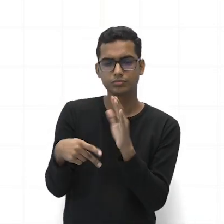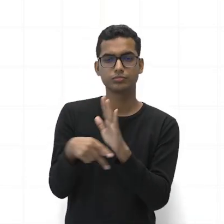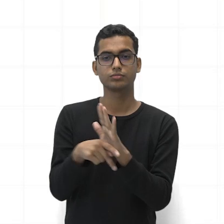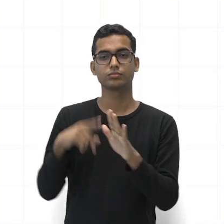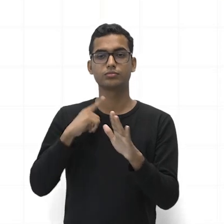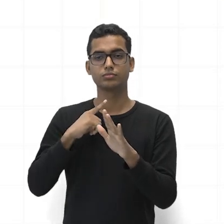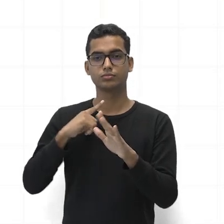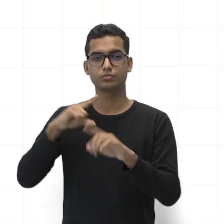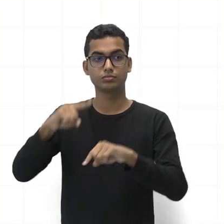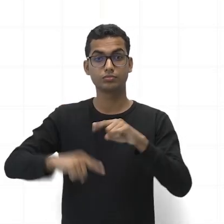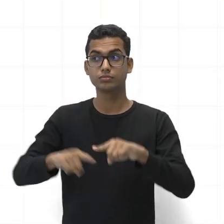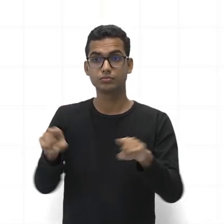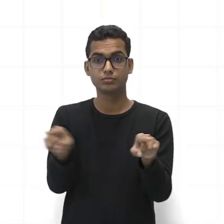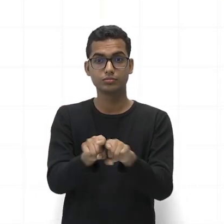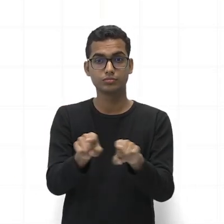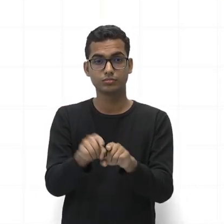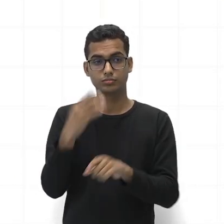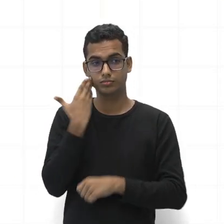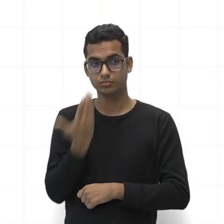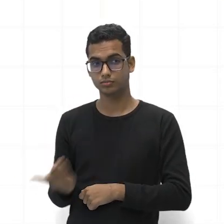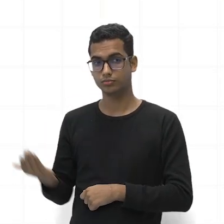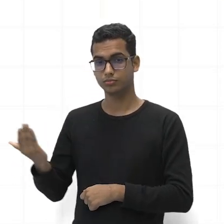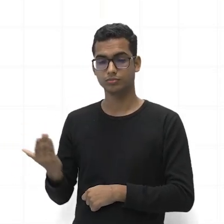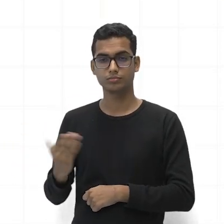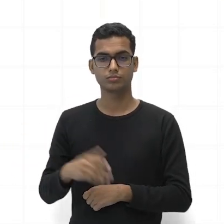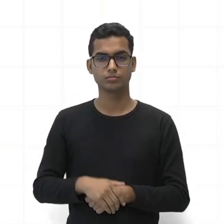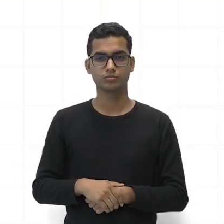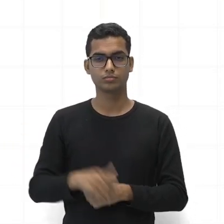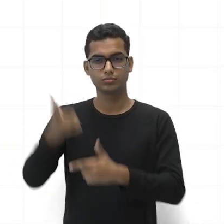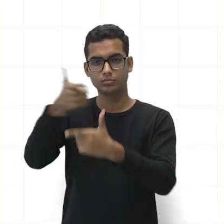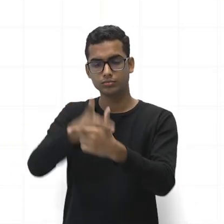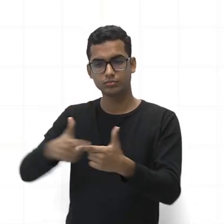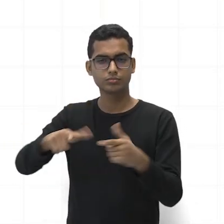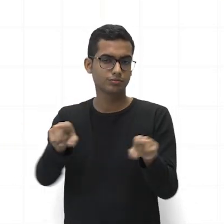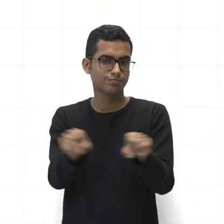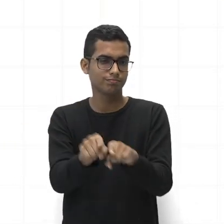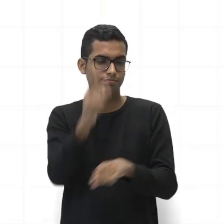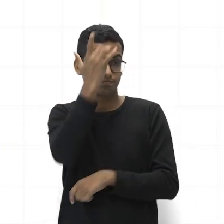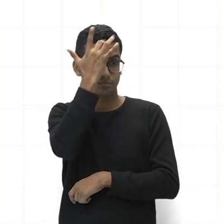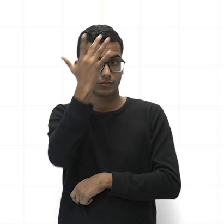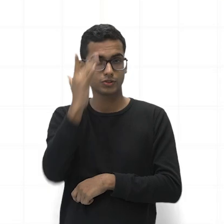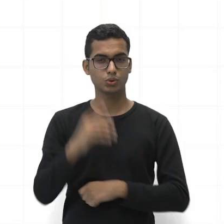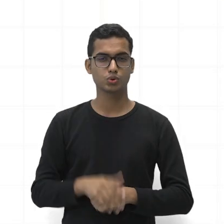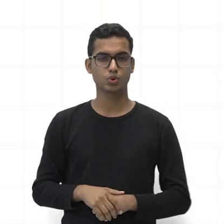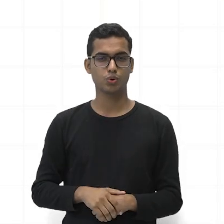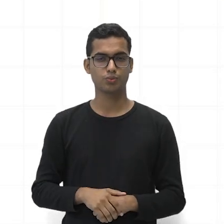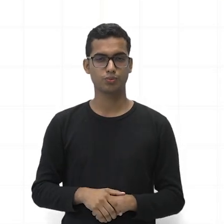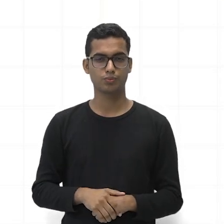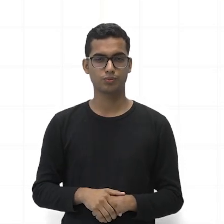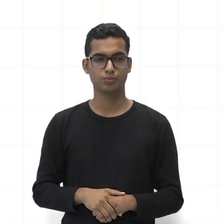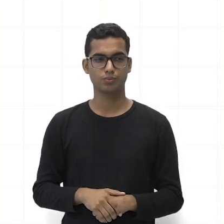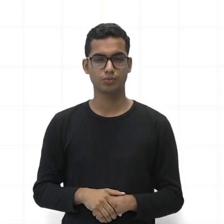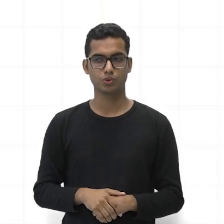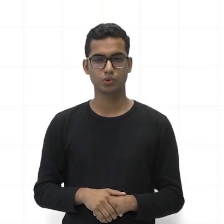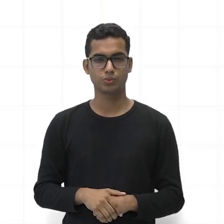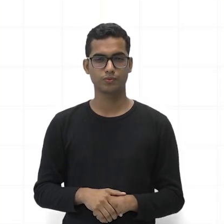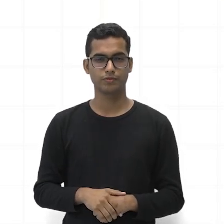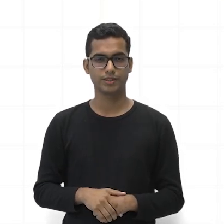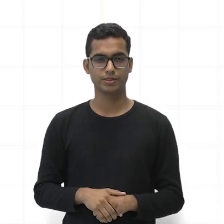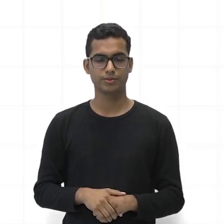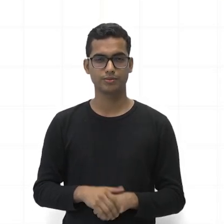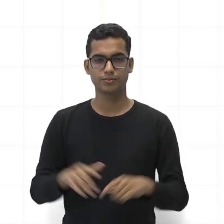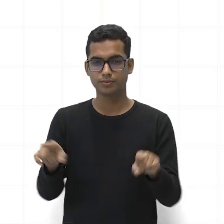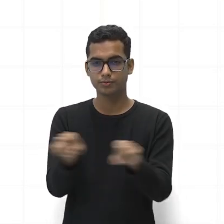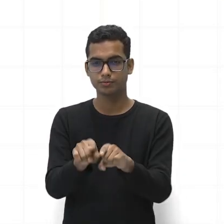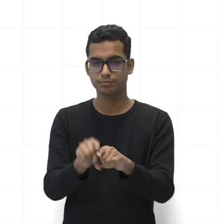frações. E aí, multiplicar é fácil, então, dividir também é muito fácil, tá bom? Mas olha só, vem comigo